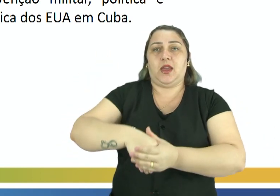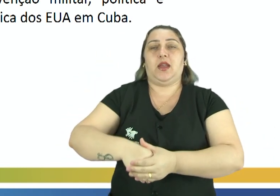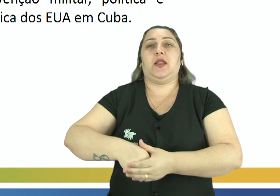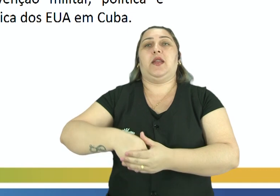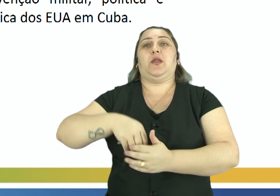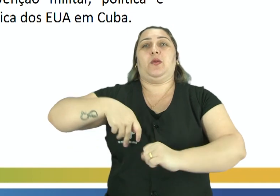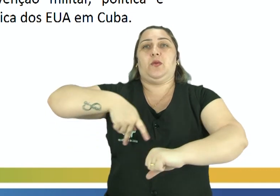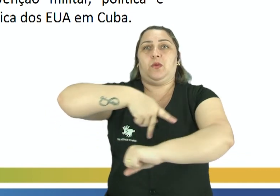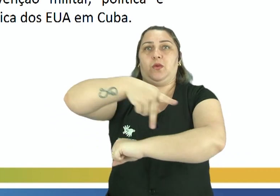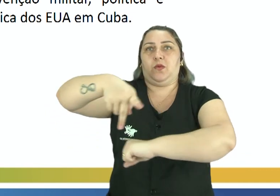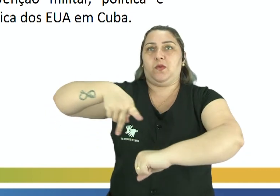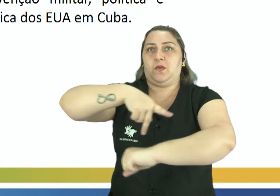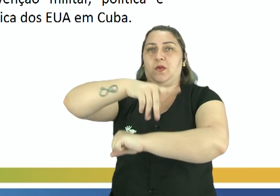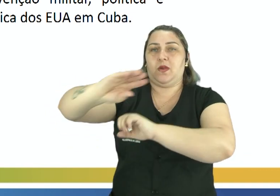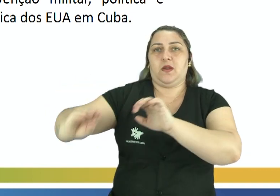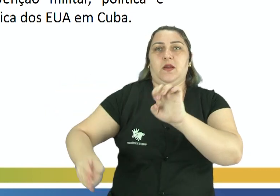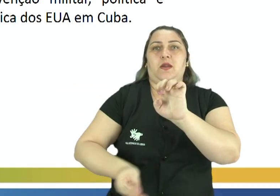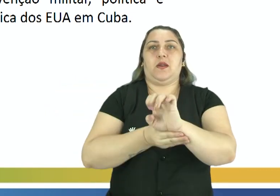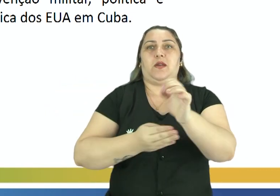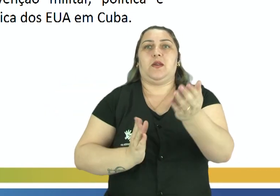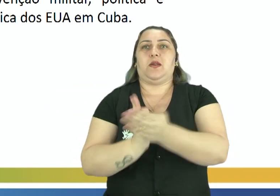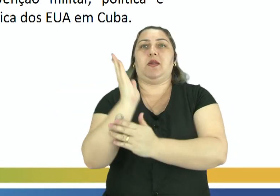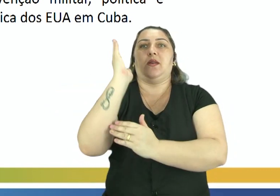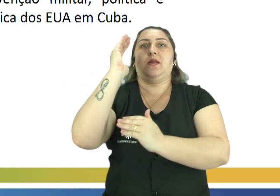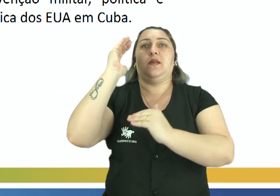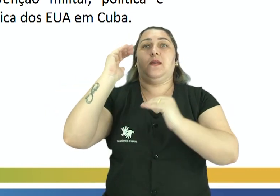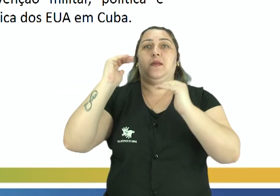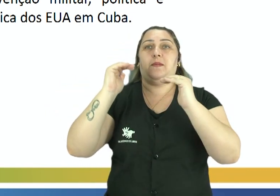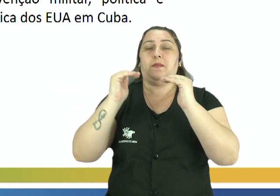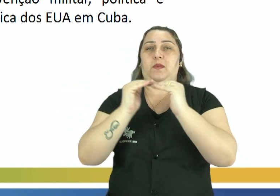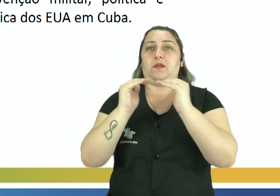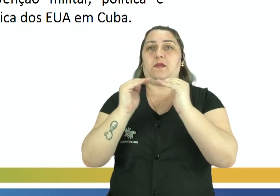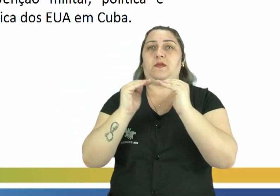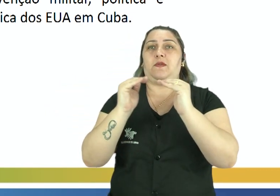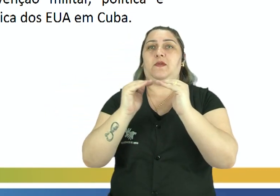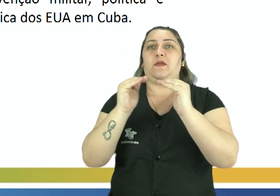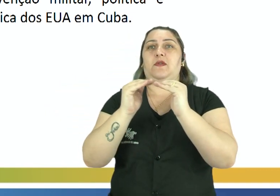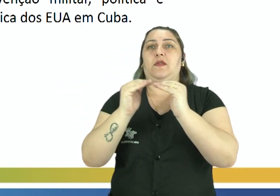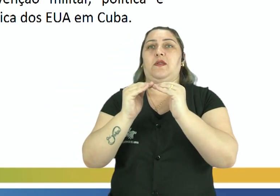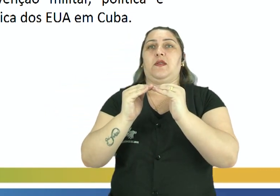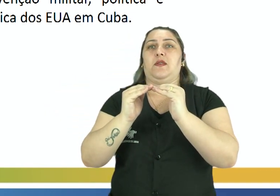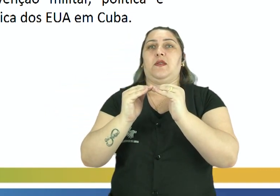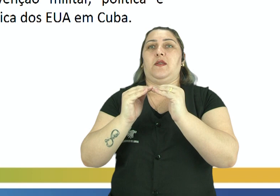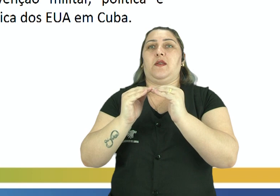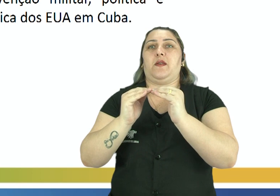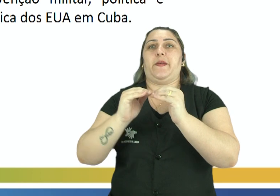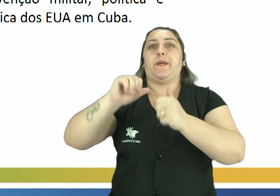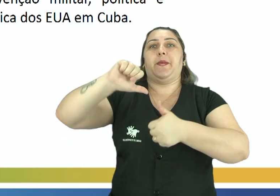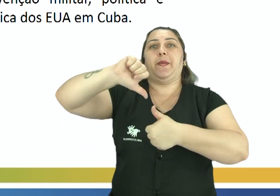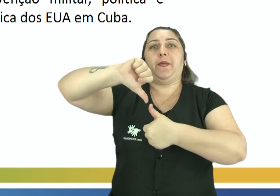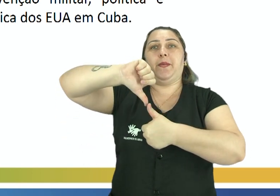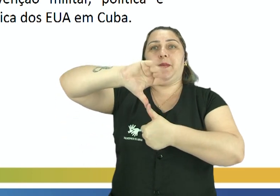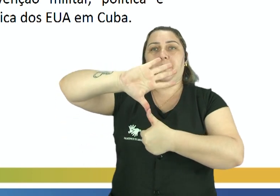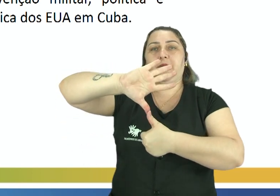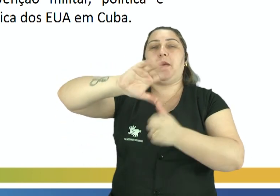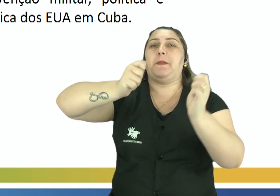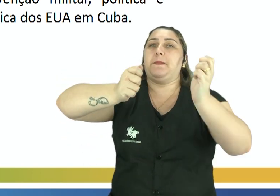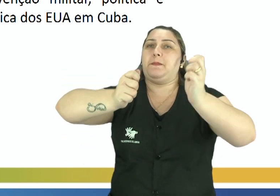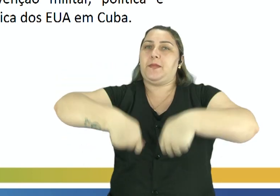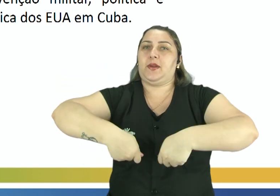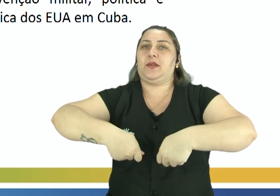diz aí, a emenda aprovada pelo Senado norte-americano, incorporada à Constituição cubana, que permitia